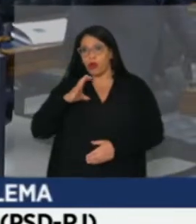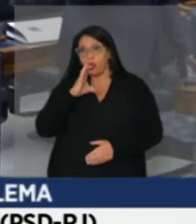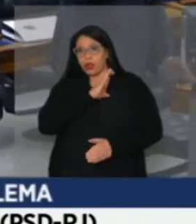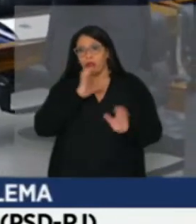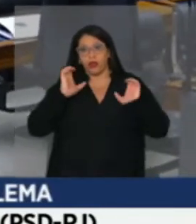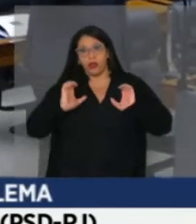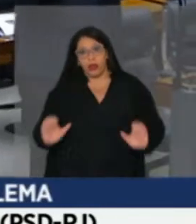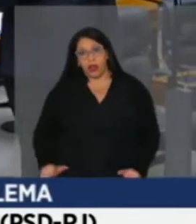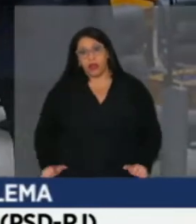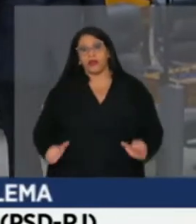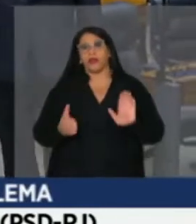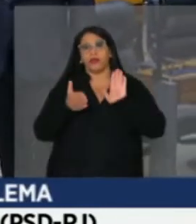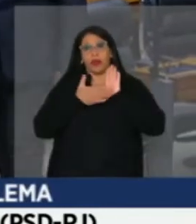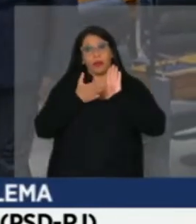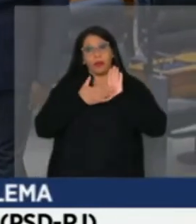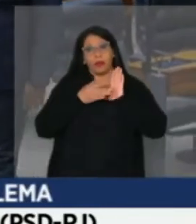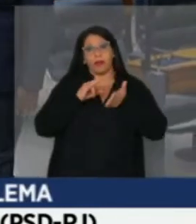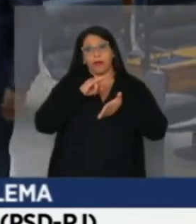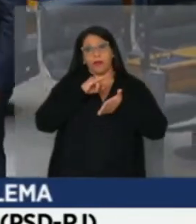Deputados.